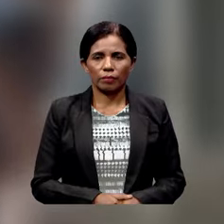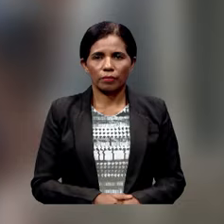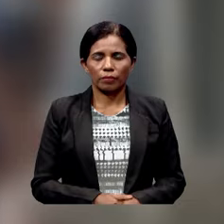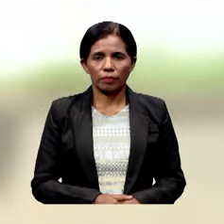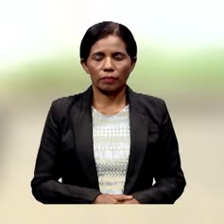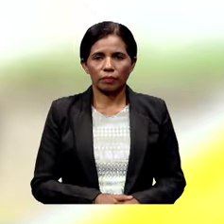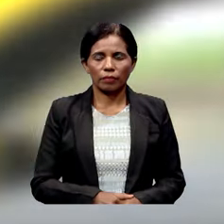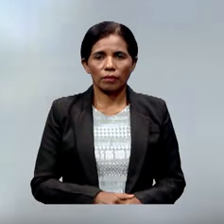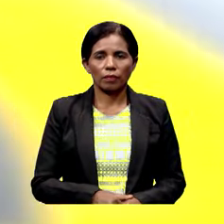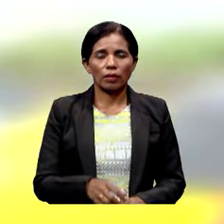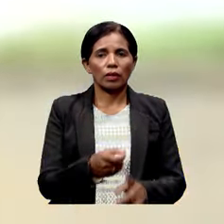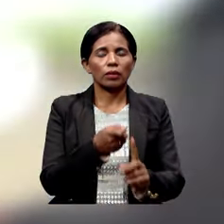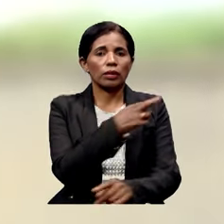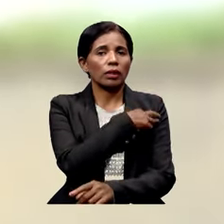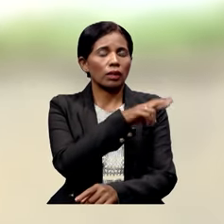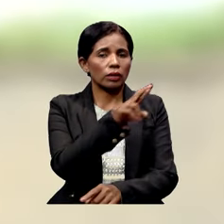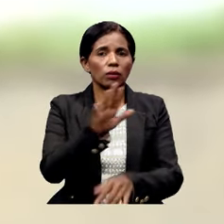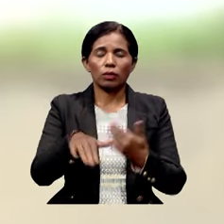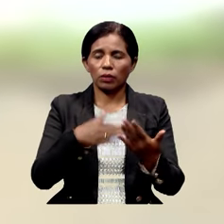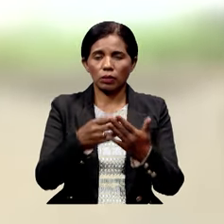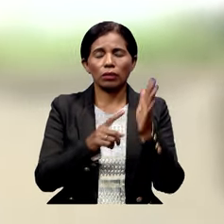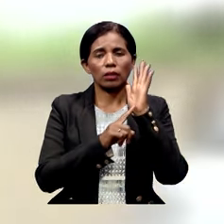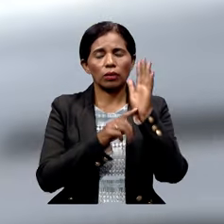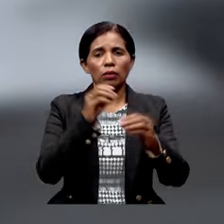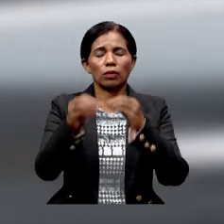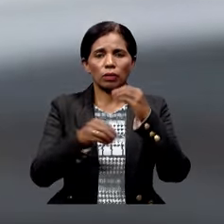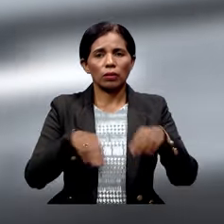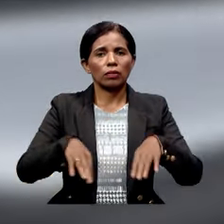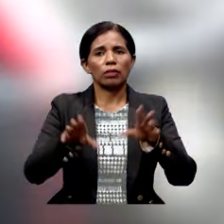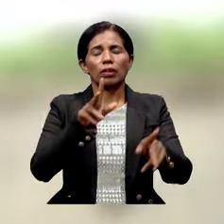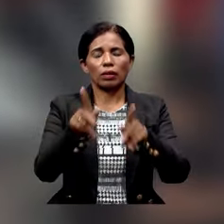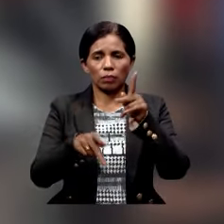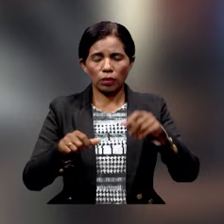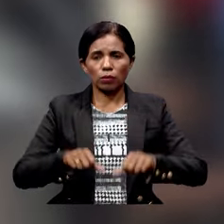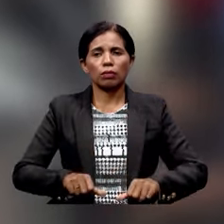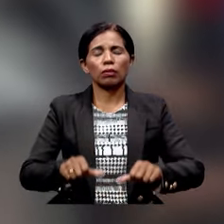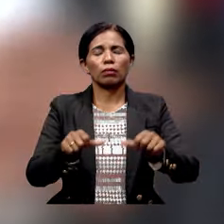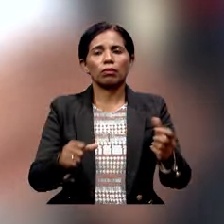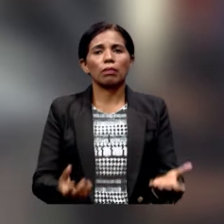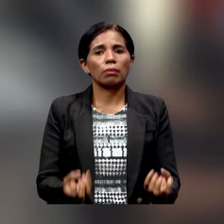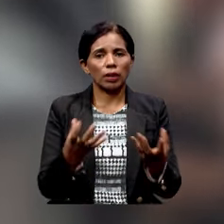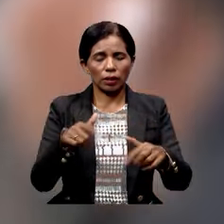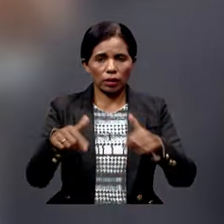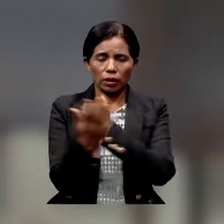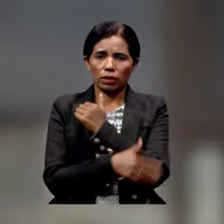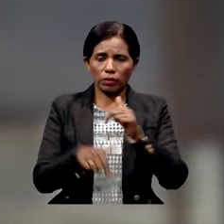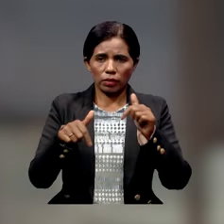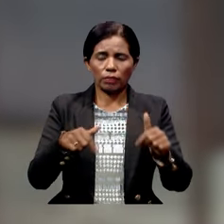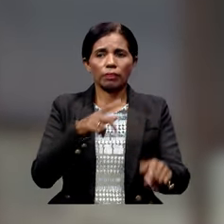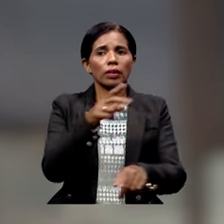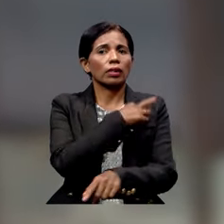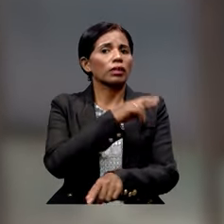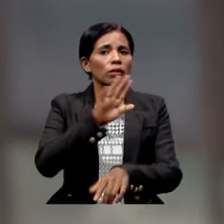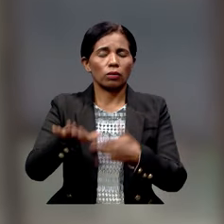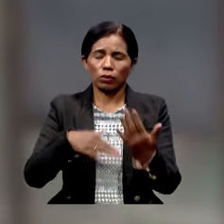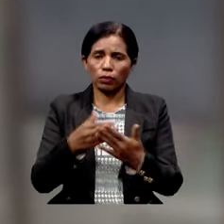Confissões religiosas sira a tua questão ne relaciona a atividade de prostituição sira ne bem continua buras e a relaram. Tamane confissões religiosas sira husuba